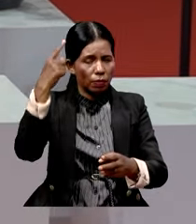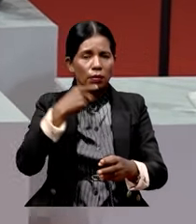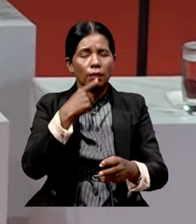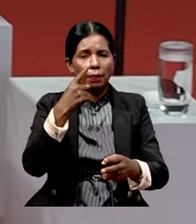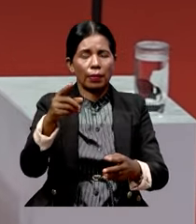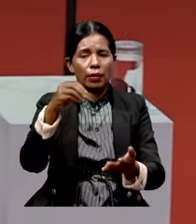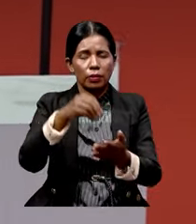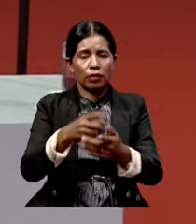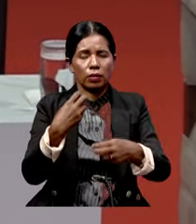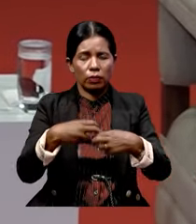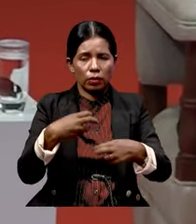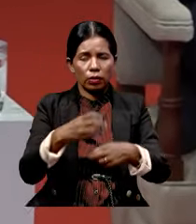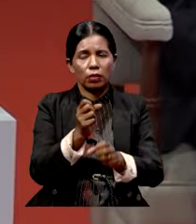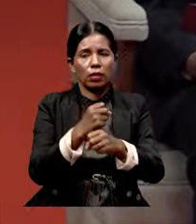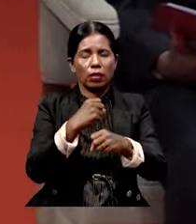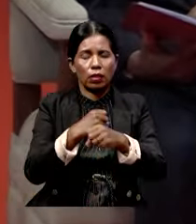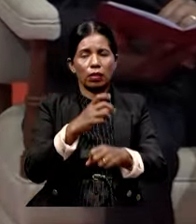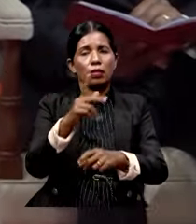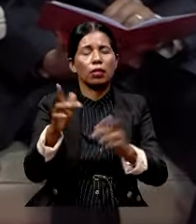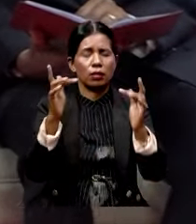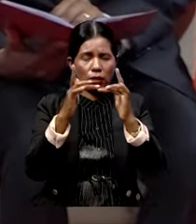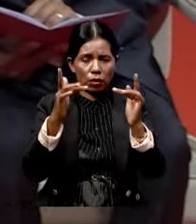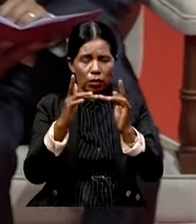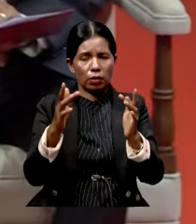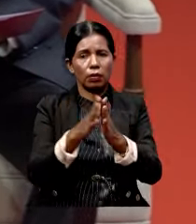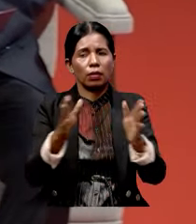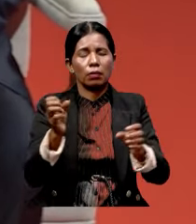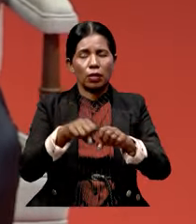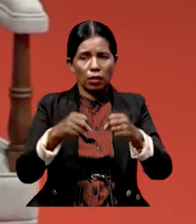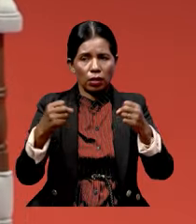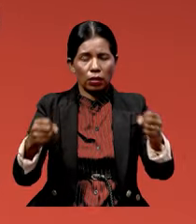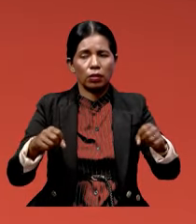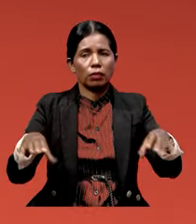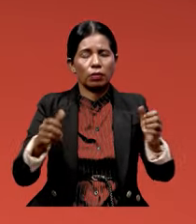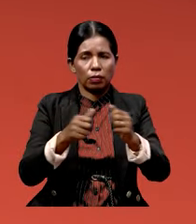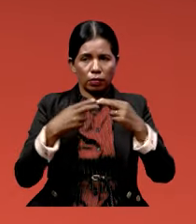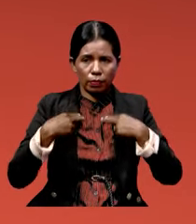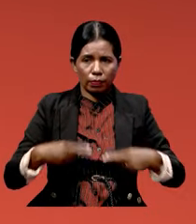destaca perigo de criação de inteligência artificial, neve bele destruir relação humana.